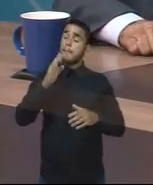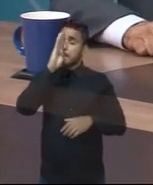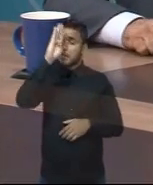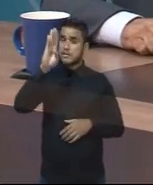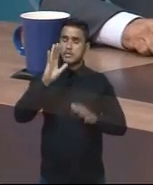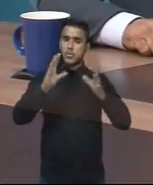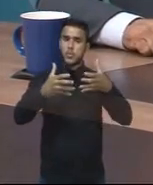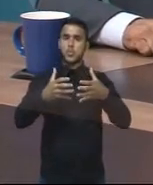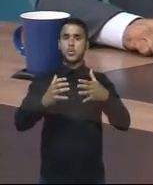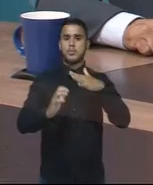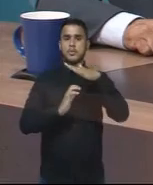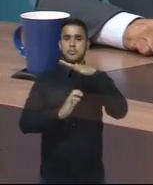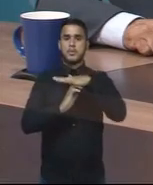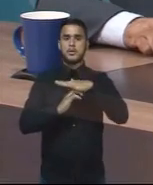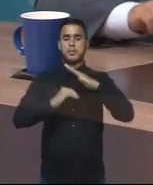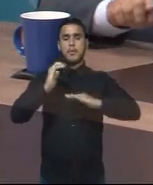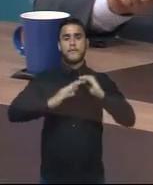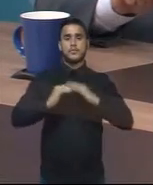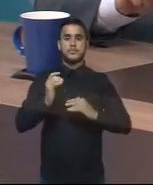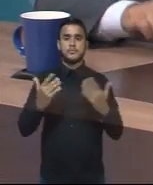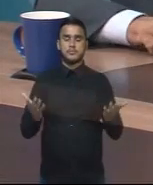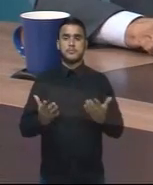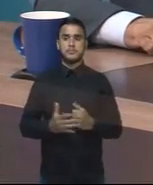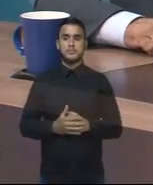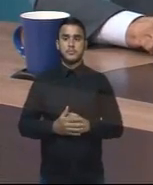grandes empresários brasileiros. A